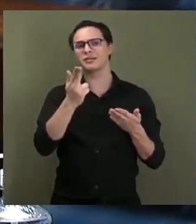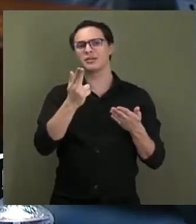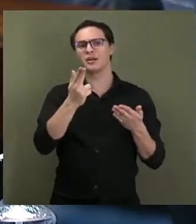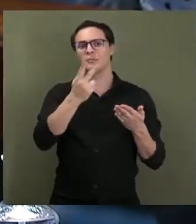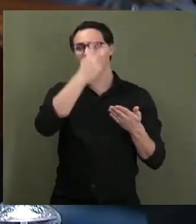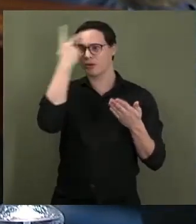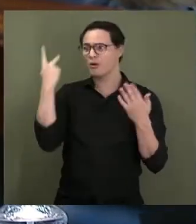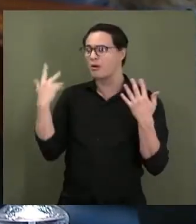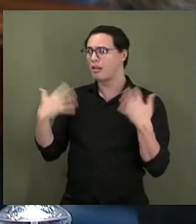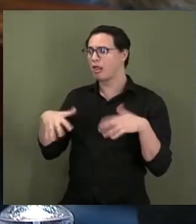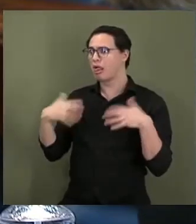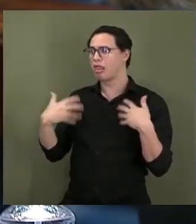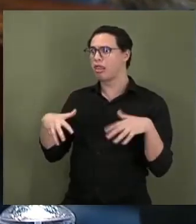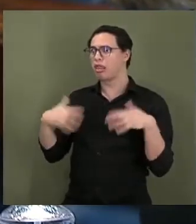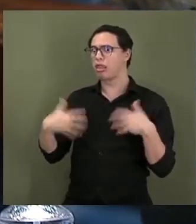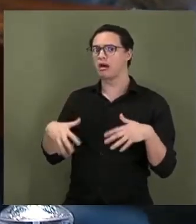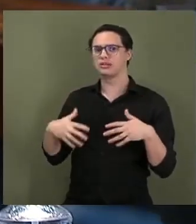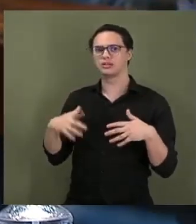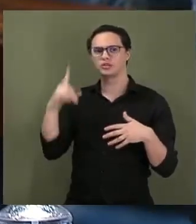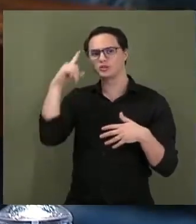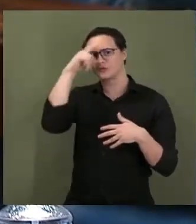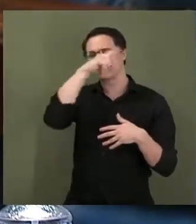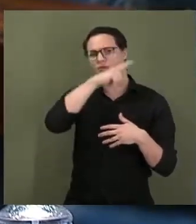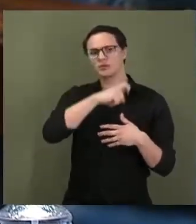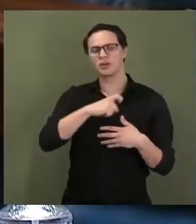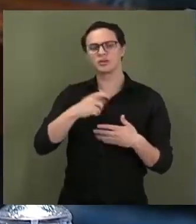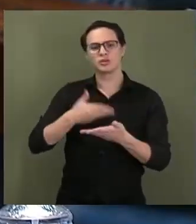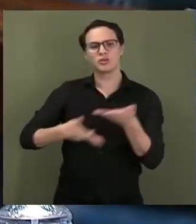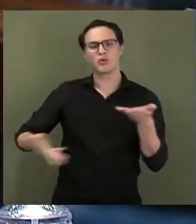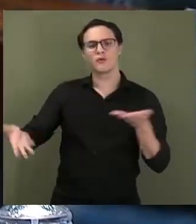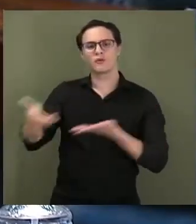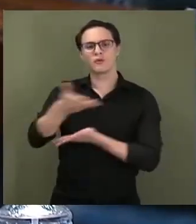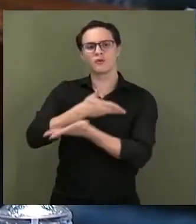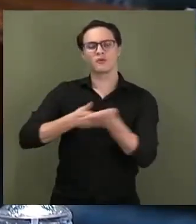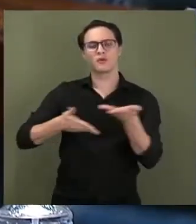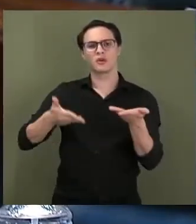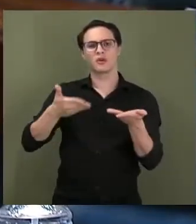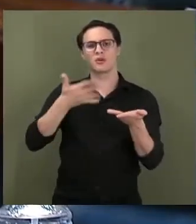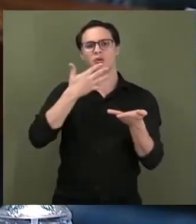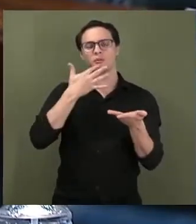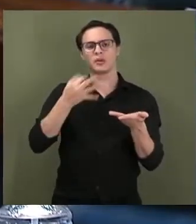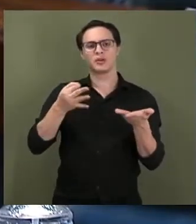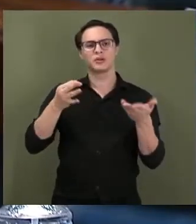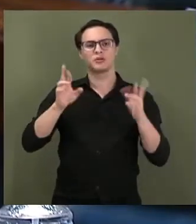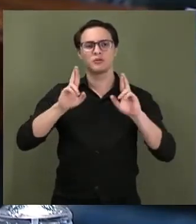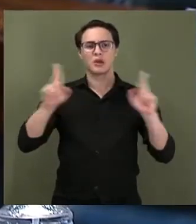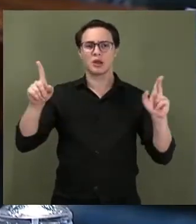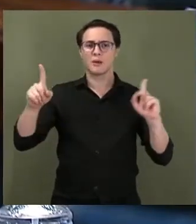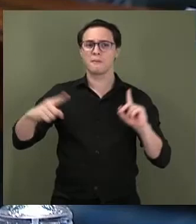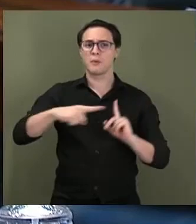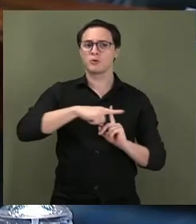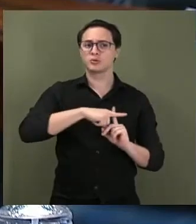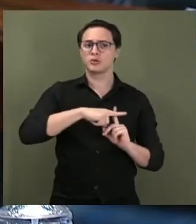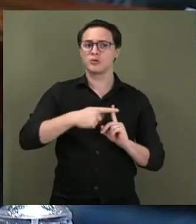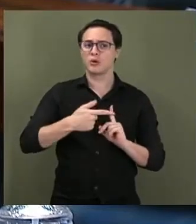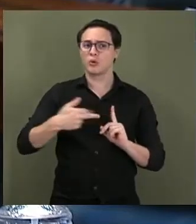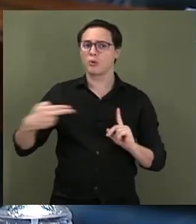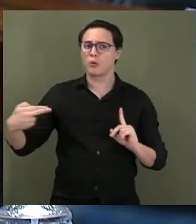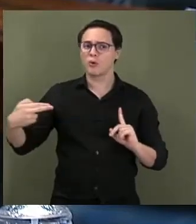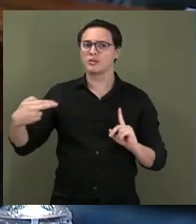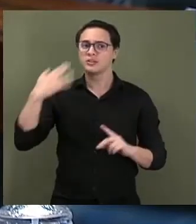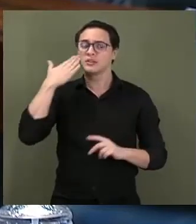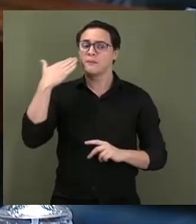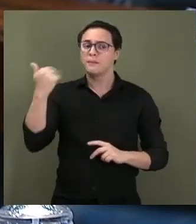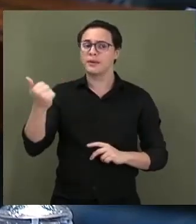desespero, de dificuldade de conviver com a notoriedade positiva, com a